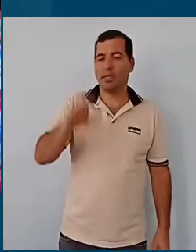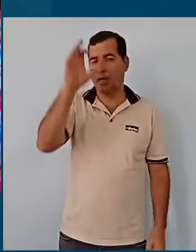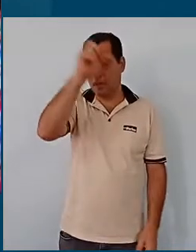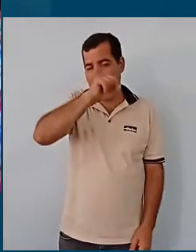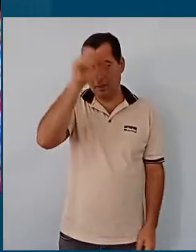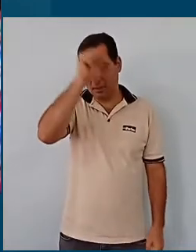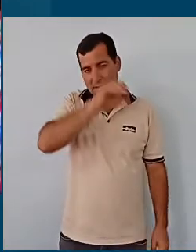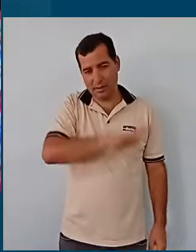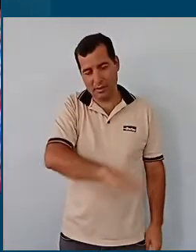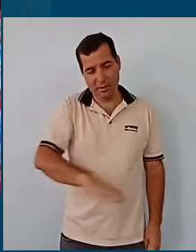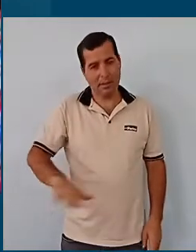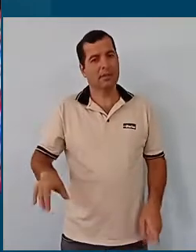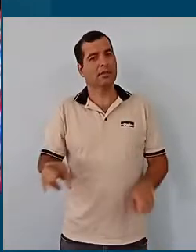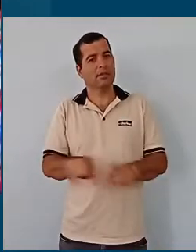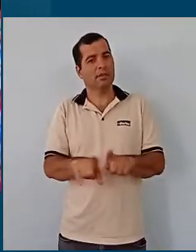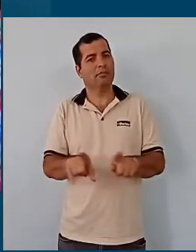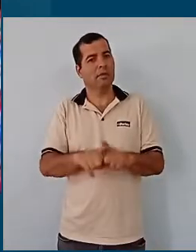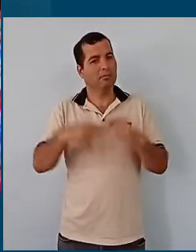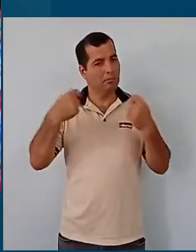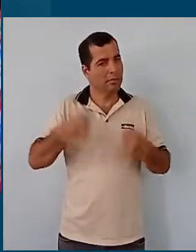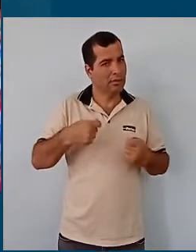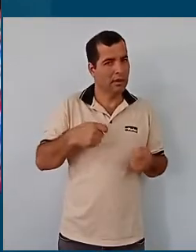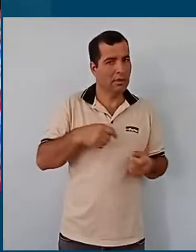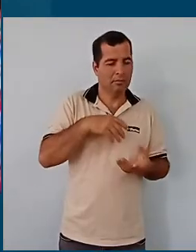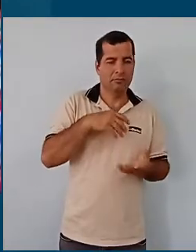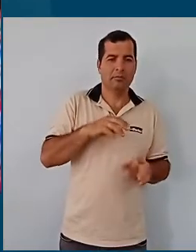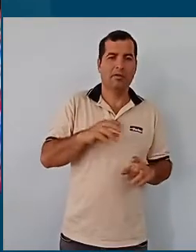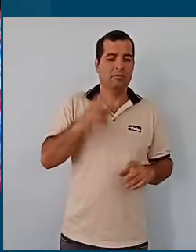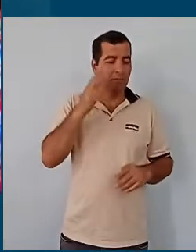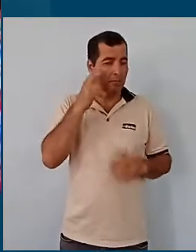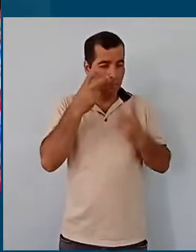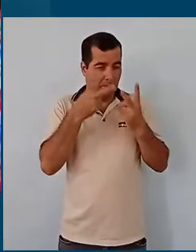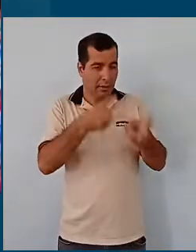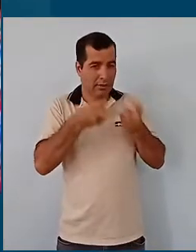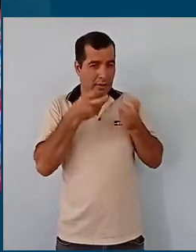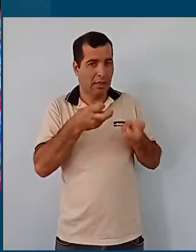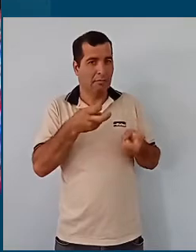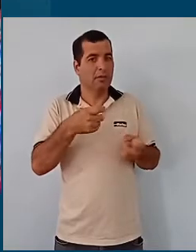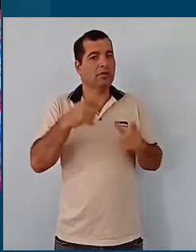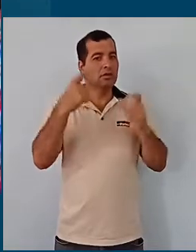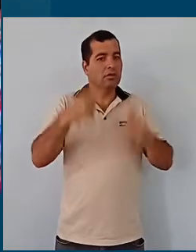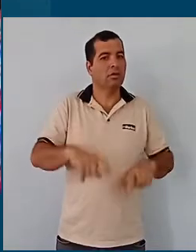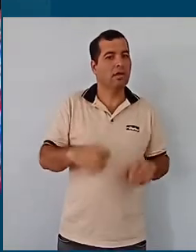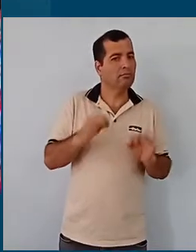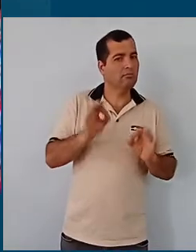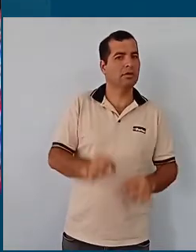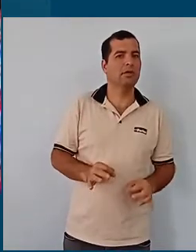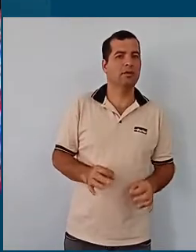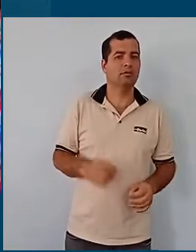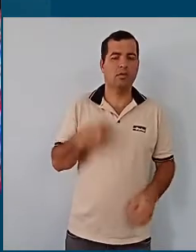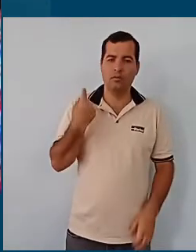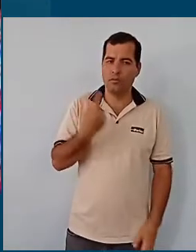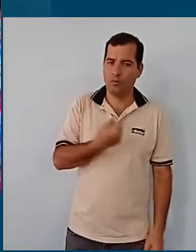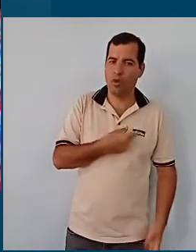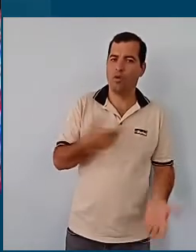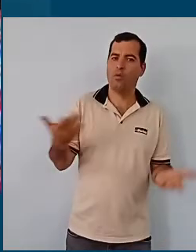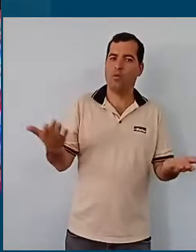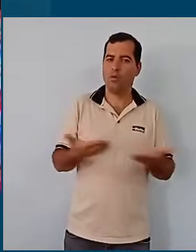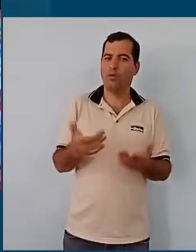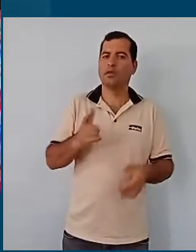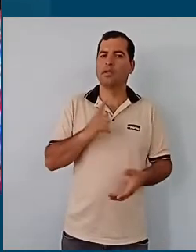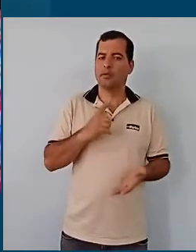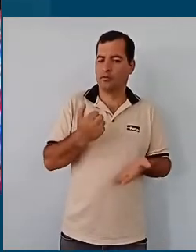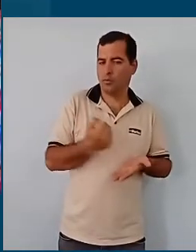das crianças precisa ser vista a partir desse lugar, né? Então, acho que hoje a gente tem uma contribuição da